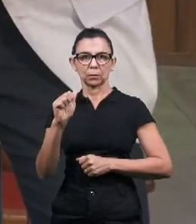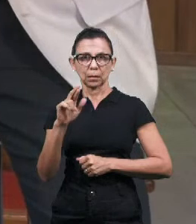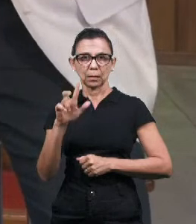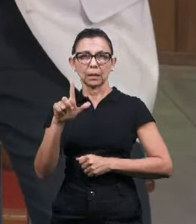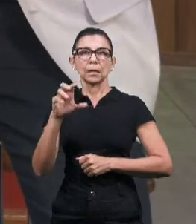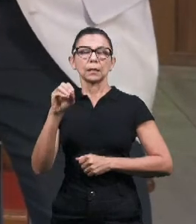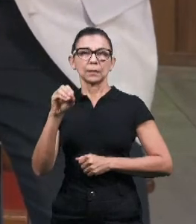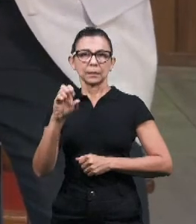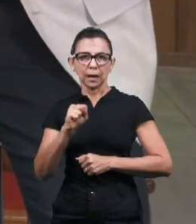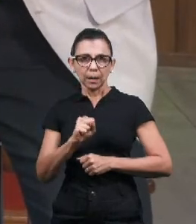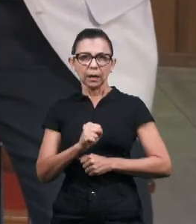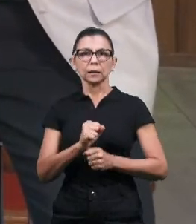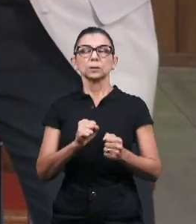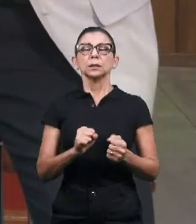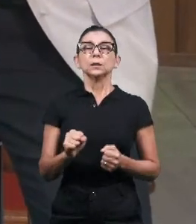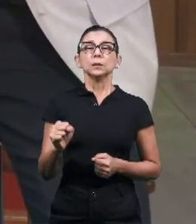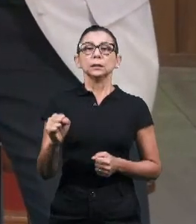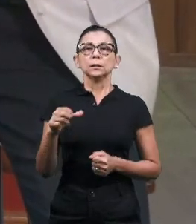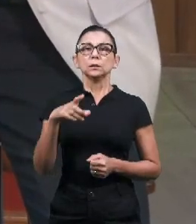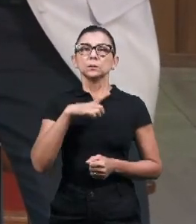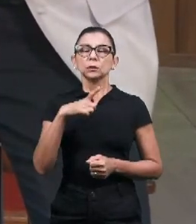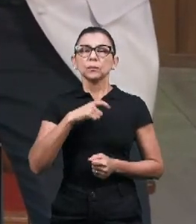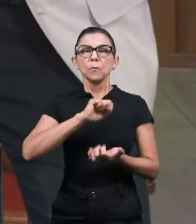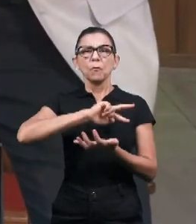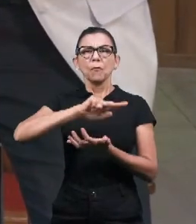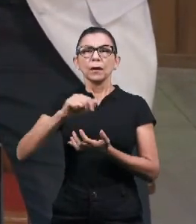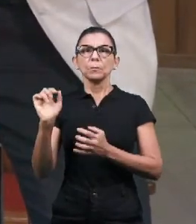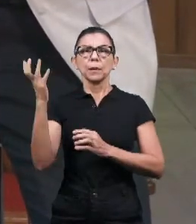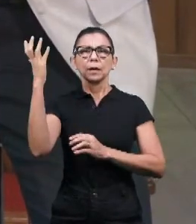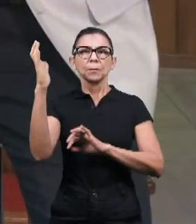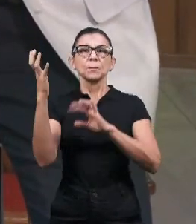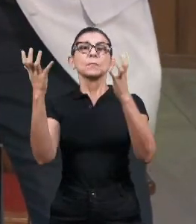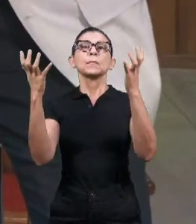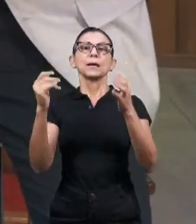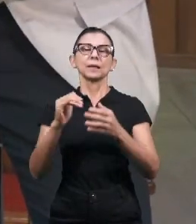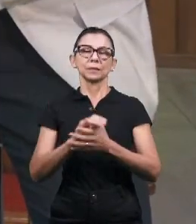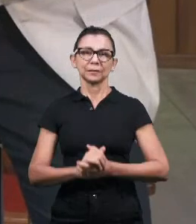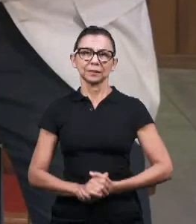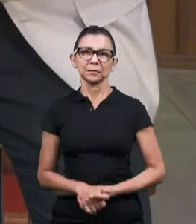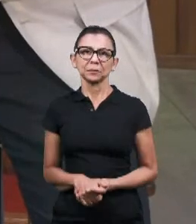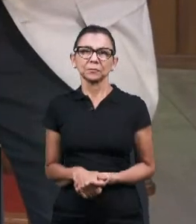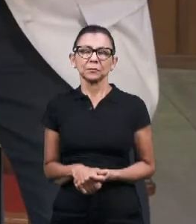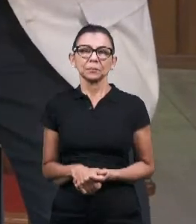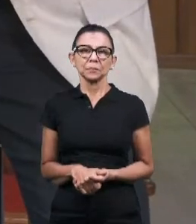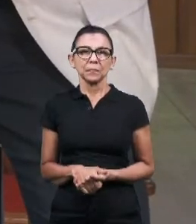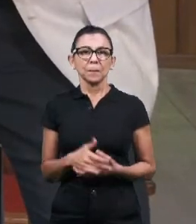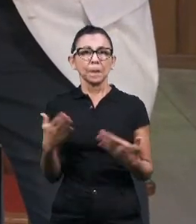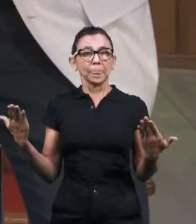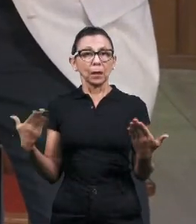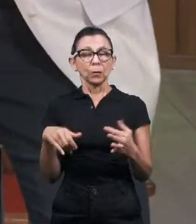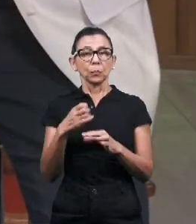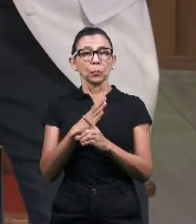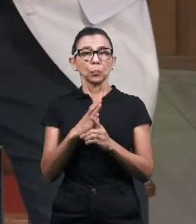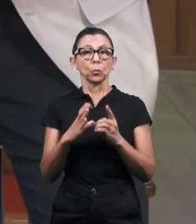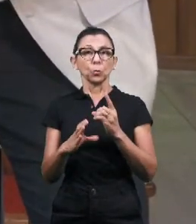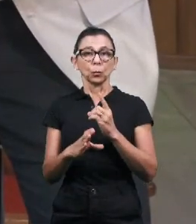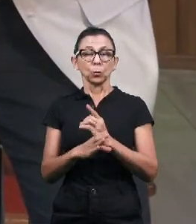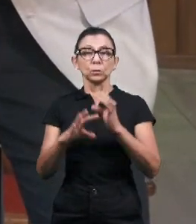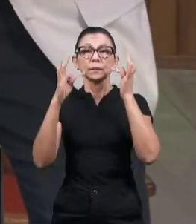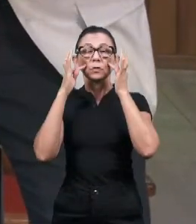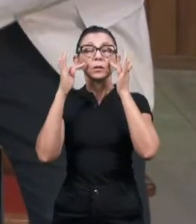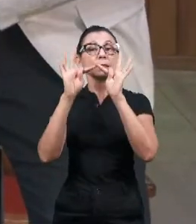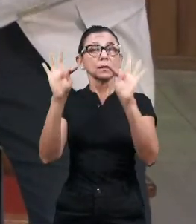crianças. Foi um mês muito especial. E o culto de hoje vai dentro, é quase com uma continuação. Será um culto de